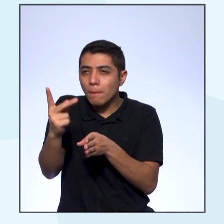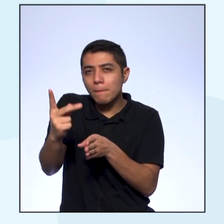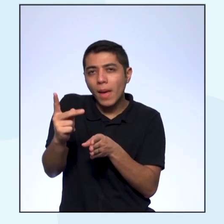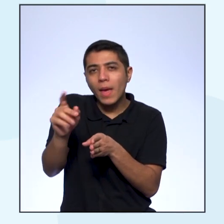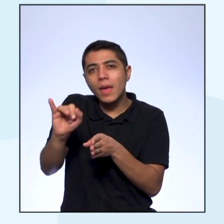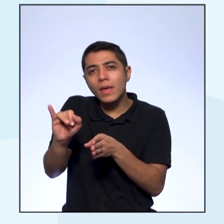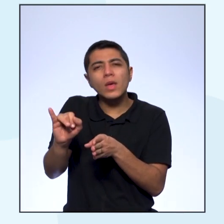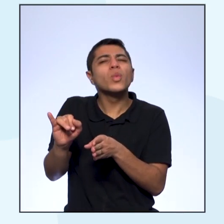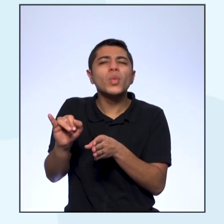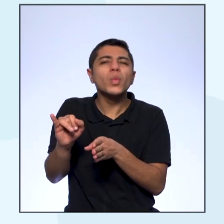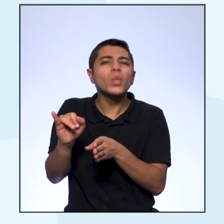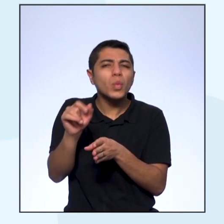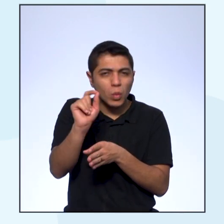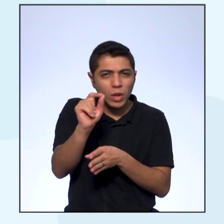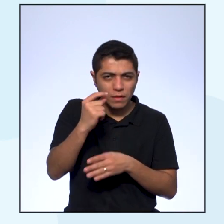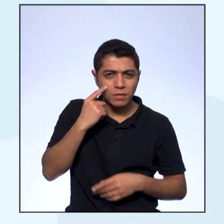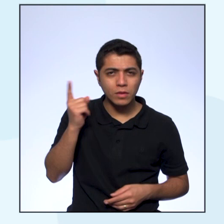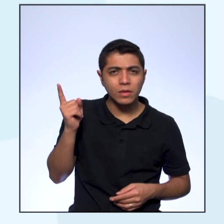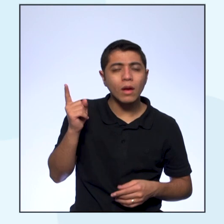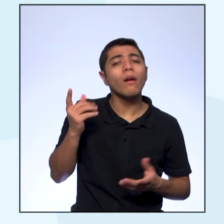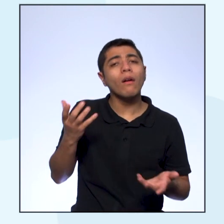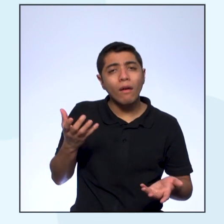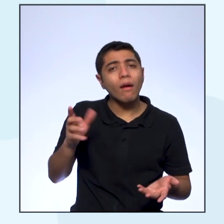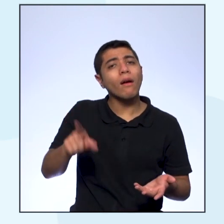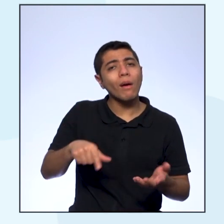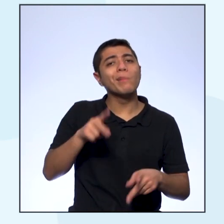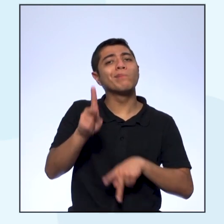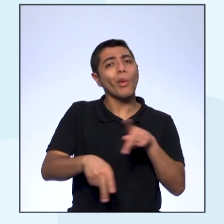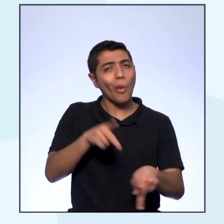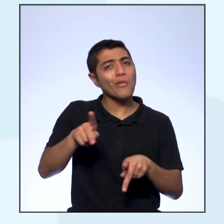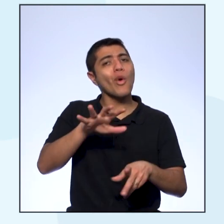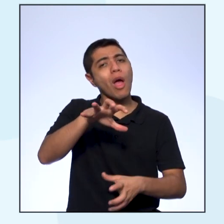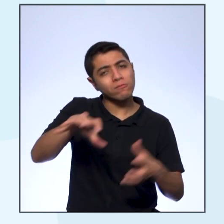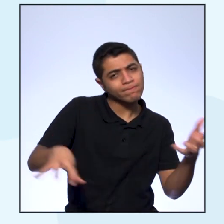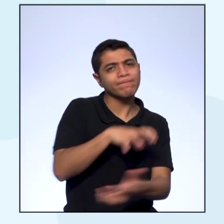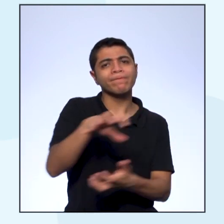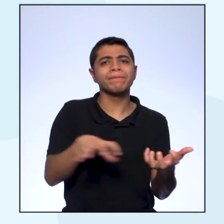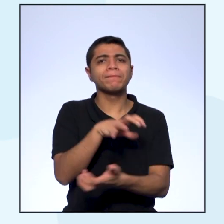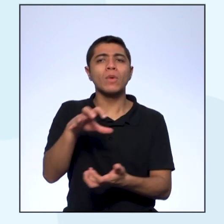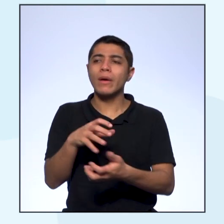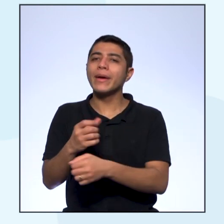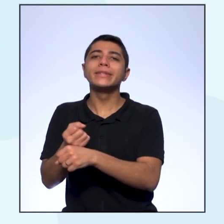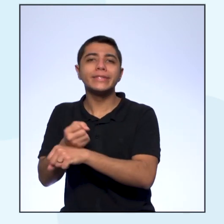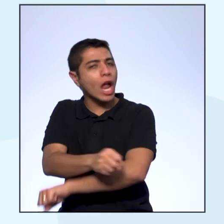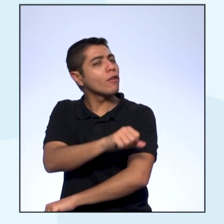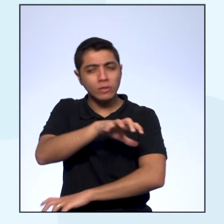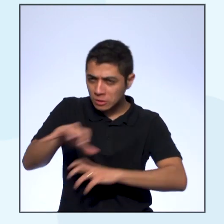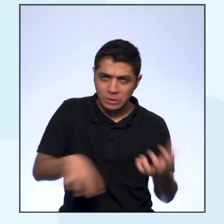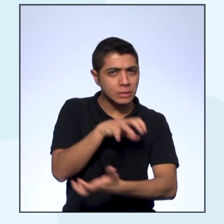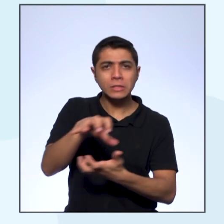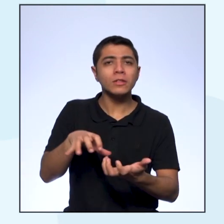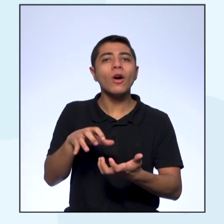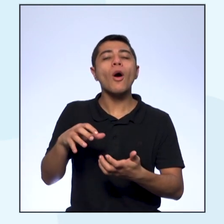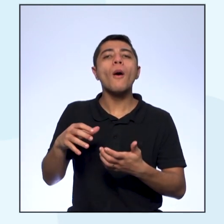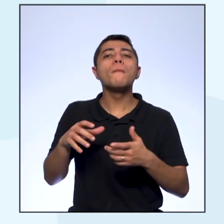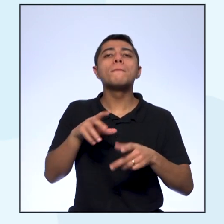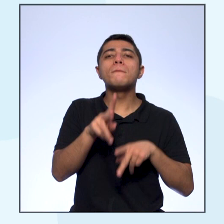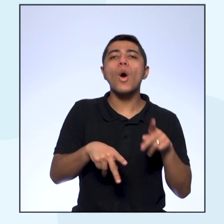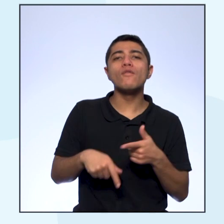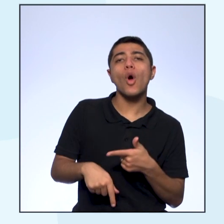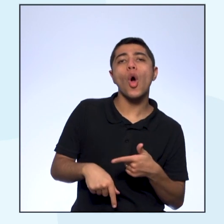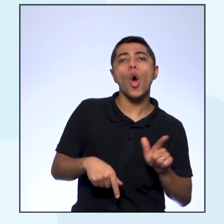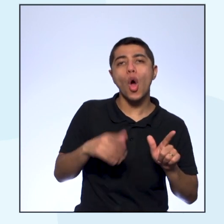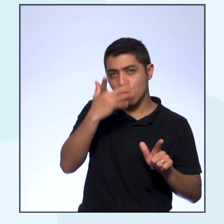ebulição social e econômica está muito grande, né? Revoltas populares, revoltas de escravizados, invasões de outros